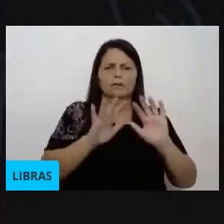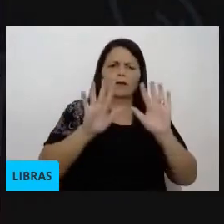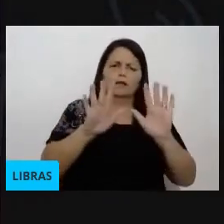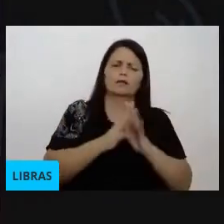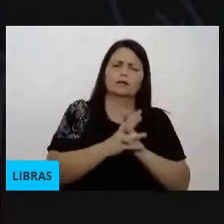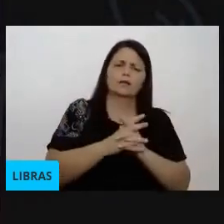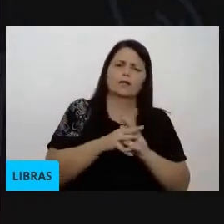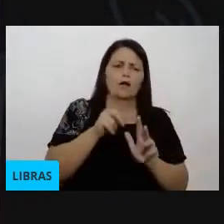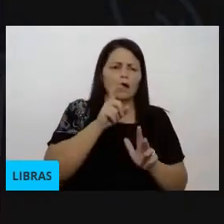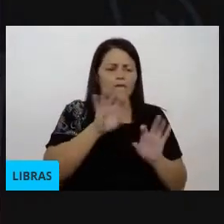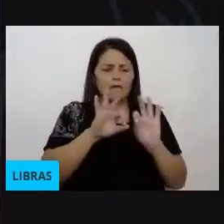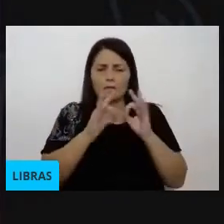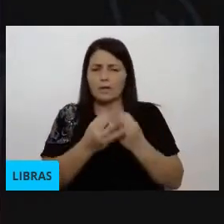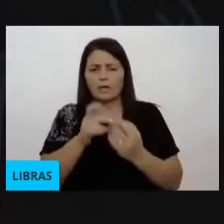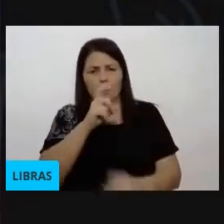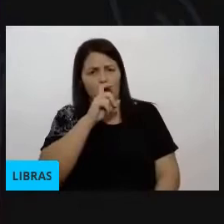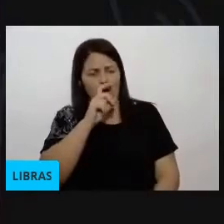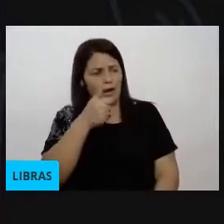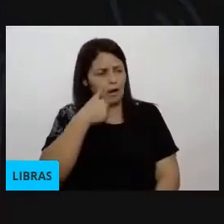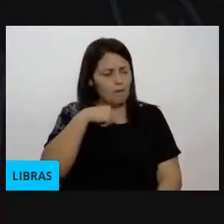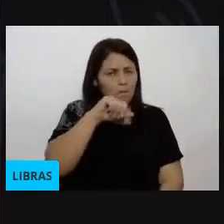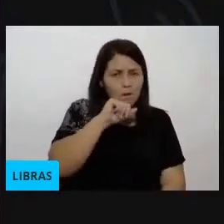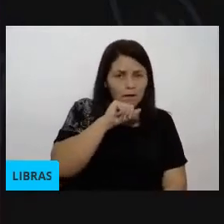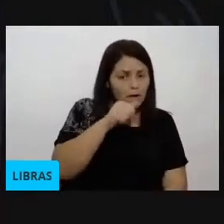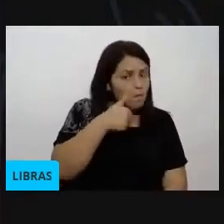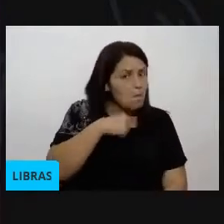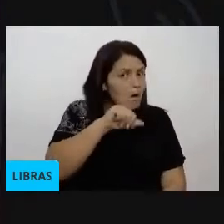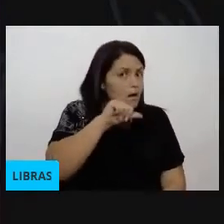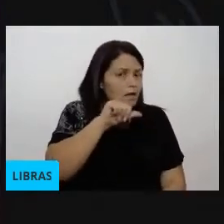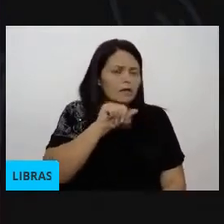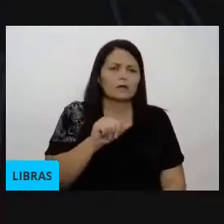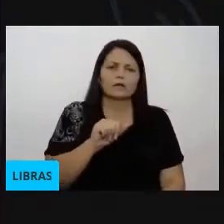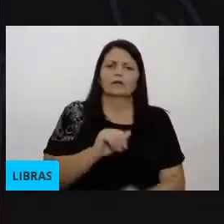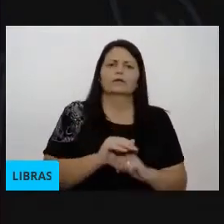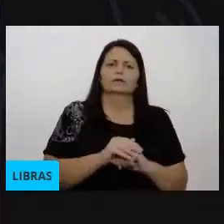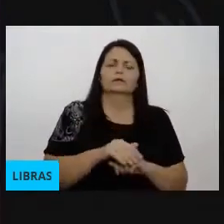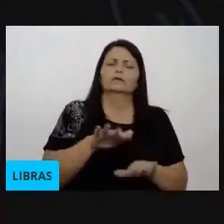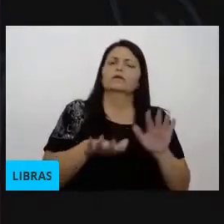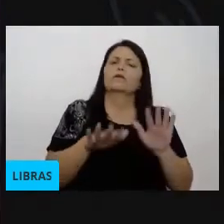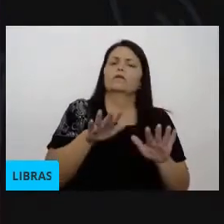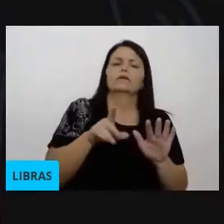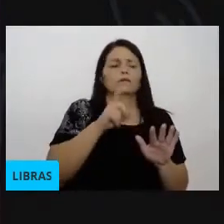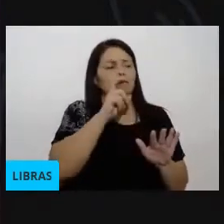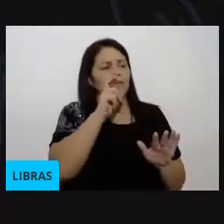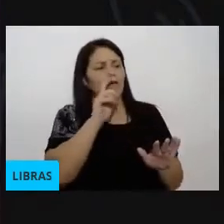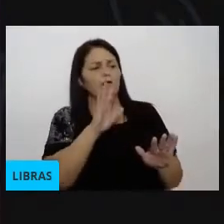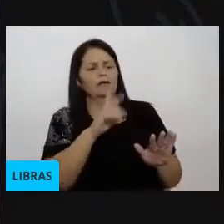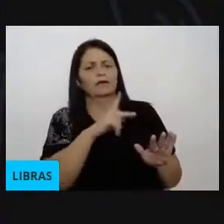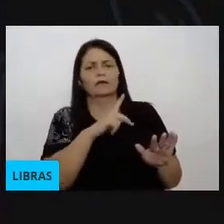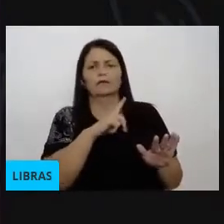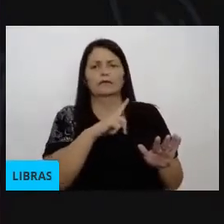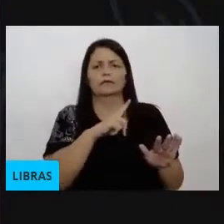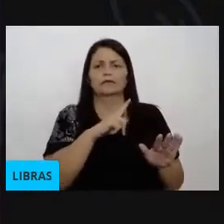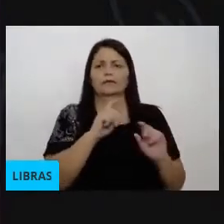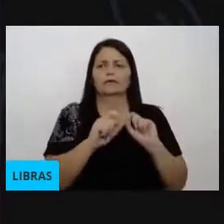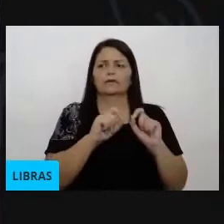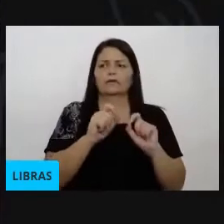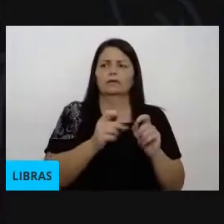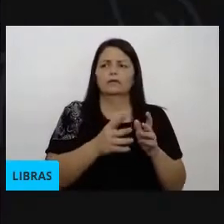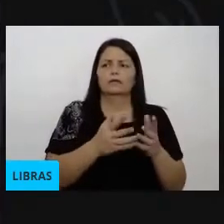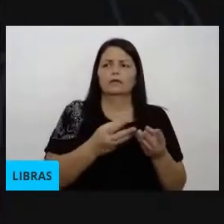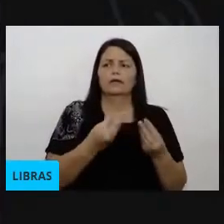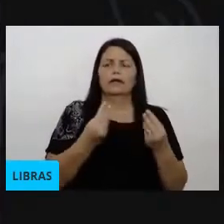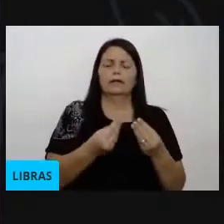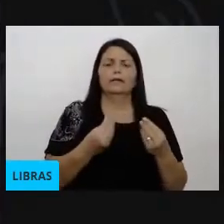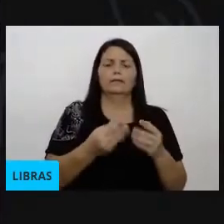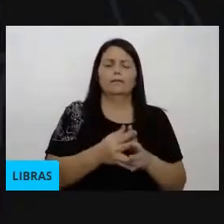os pais, na realidade a mãe, talvez alguns pais, viu? Eu não quero ser injusto com eles, tá? Eu sou pai